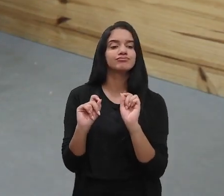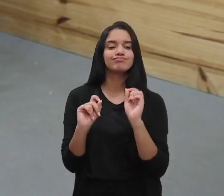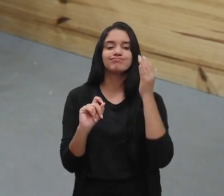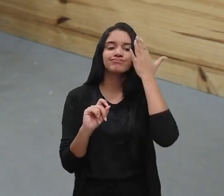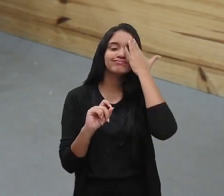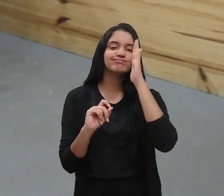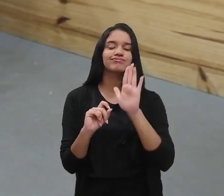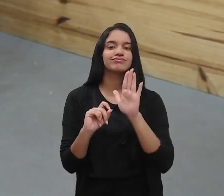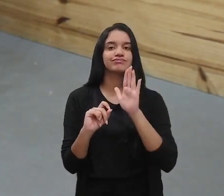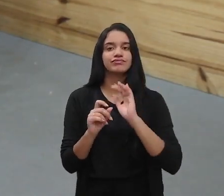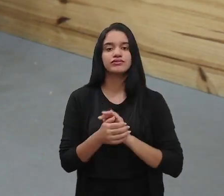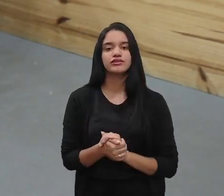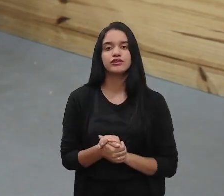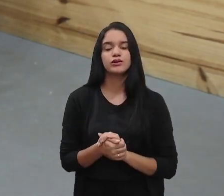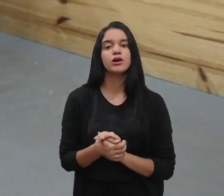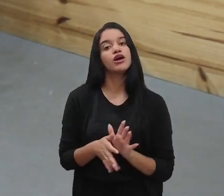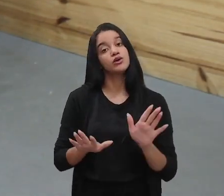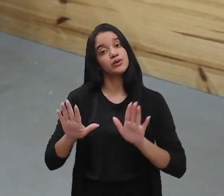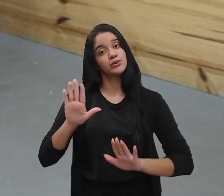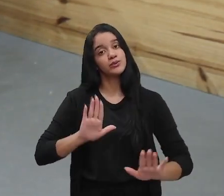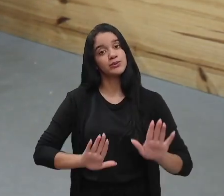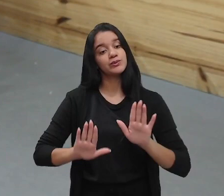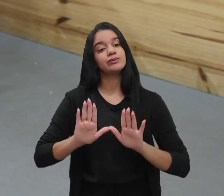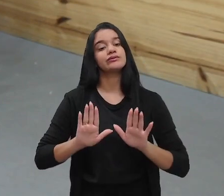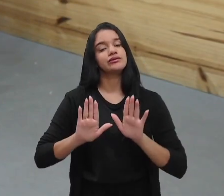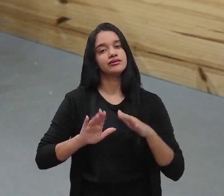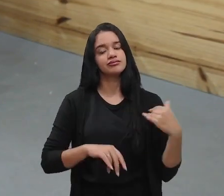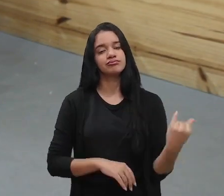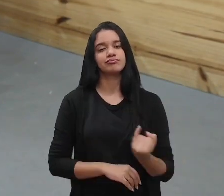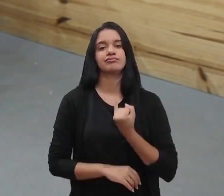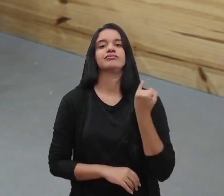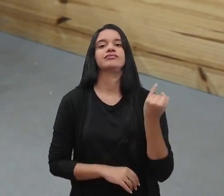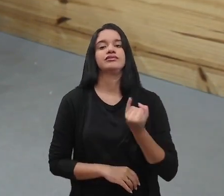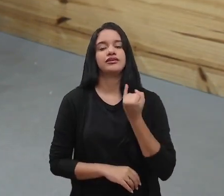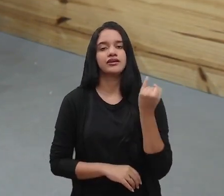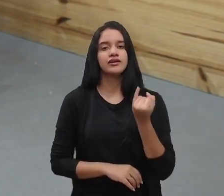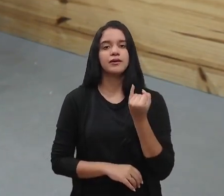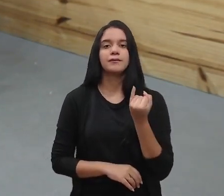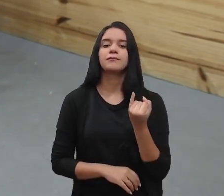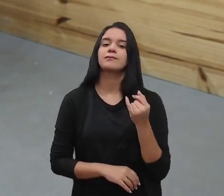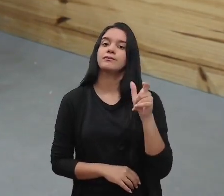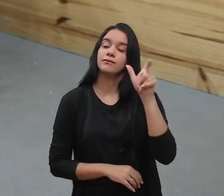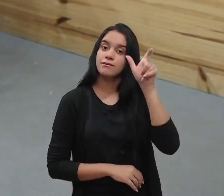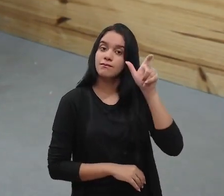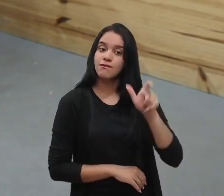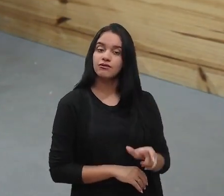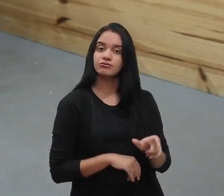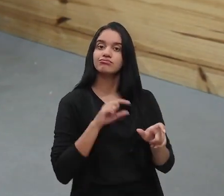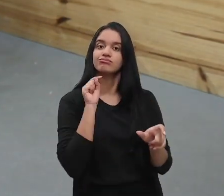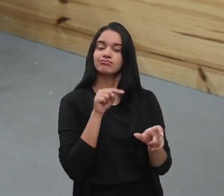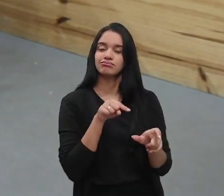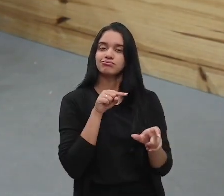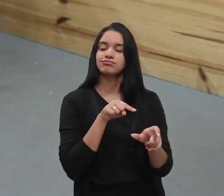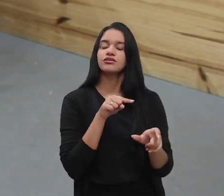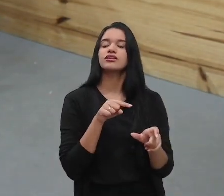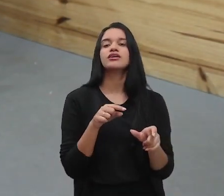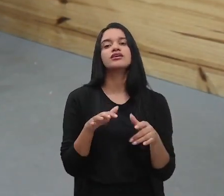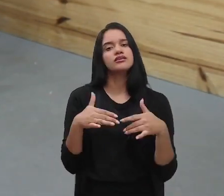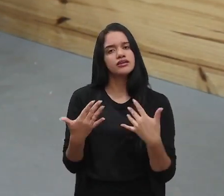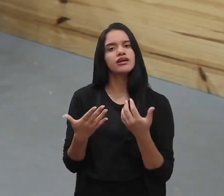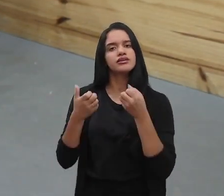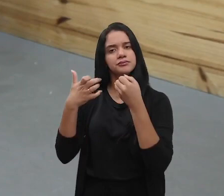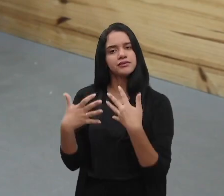Copiar, colar, meu gente. Esse cuidado é fundamental, tanto para o candidato, a gente também está falando aqui, né, com o estudante e